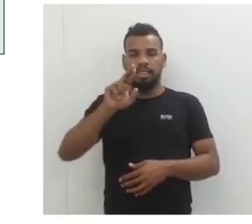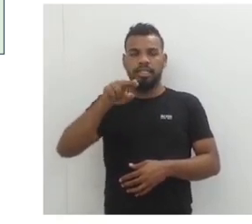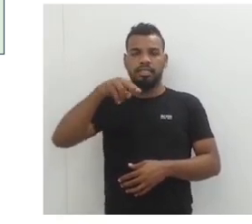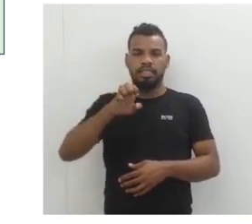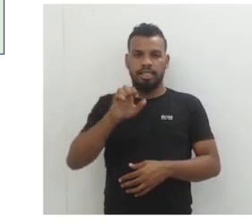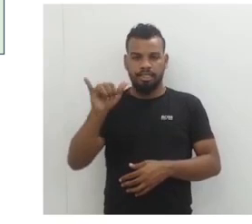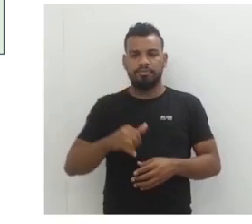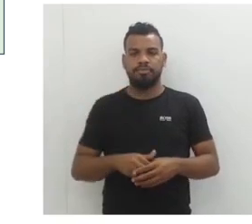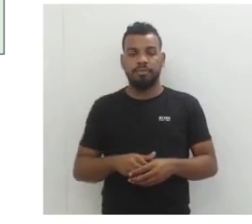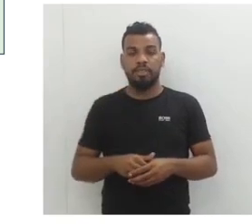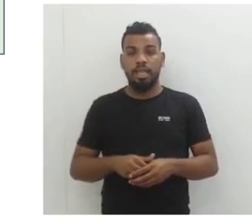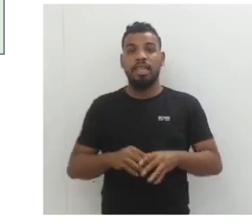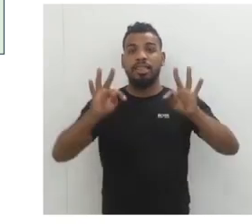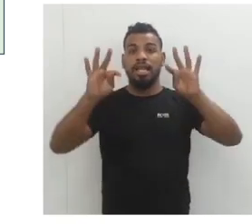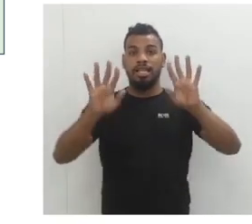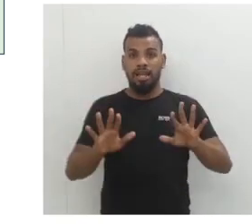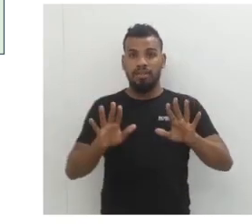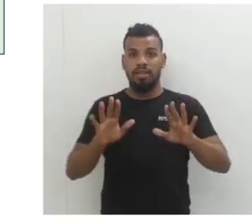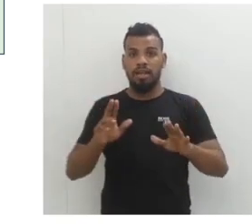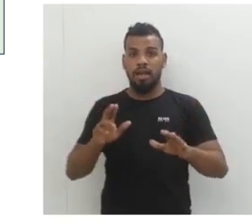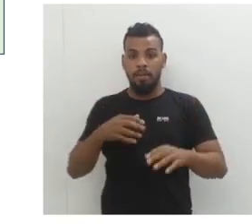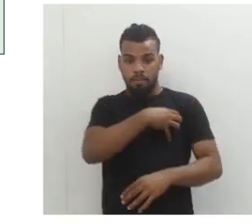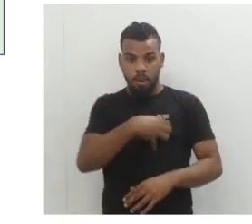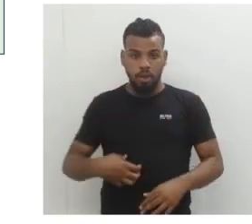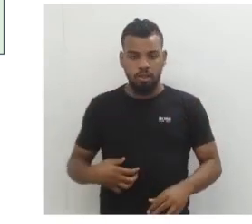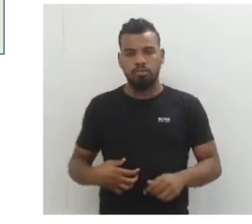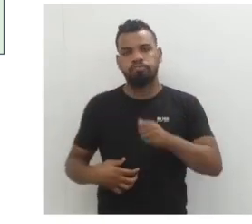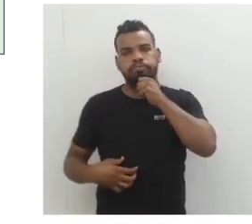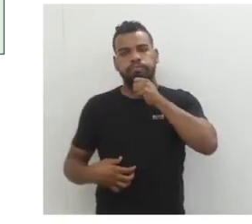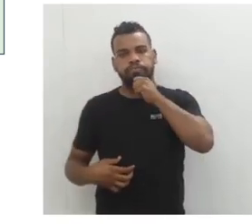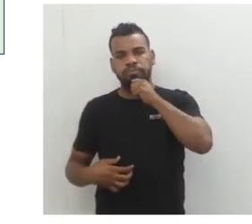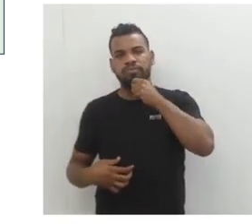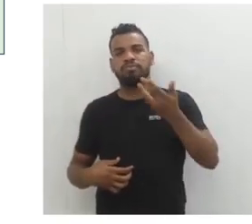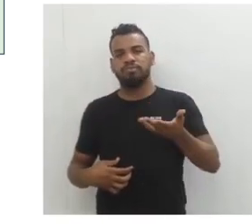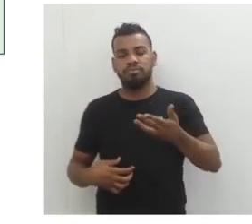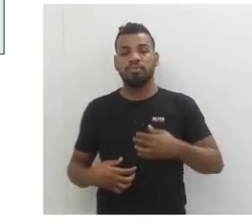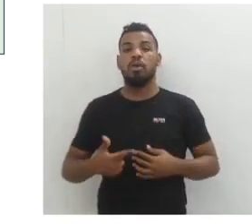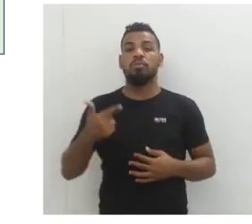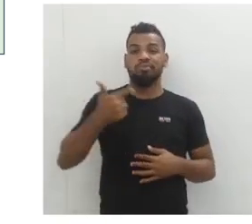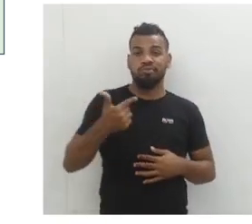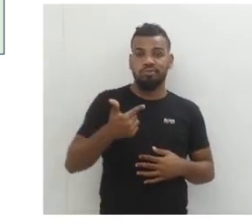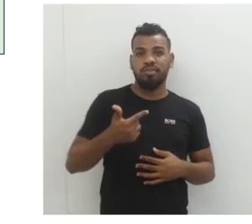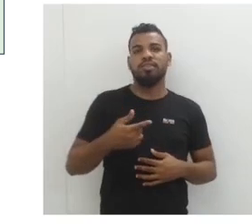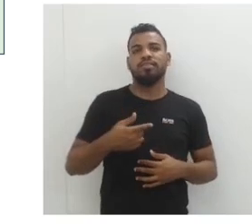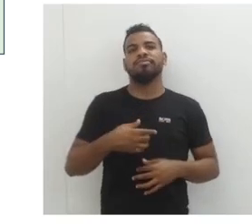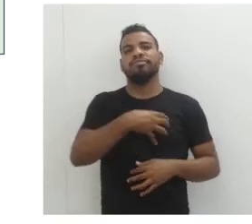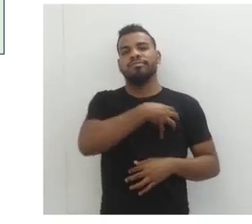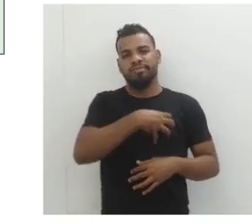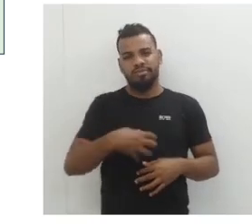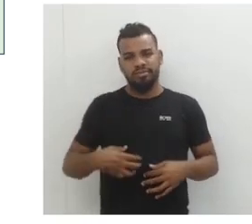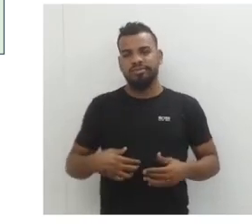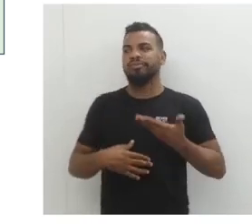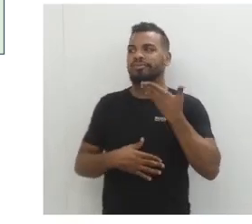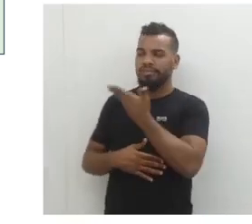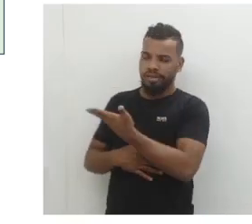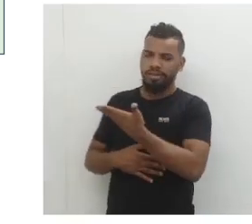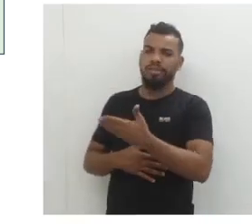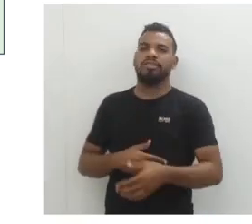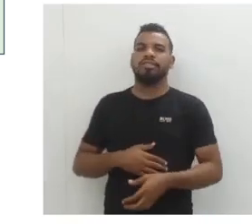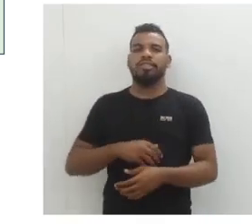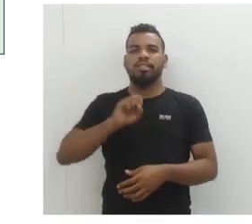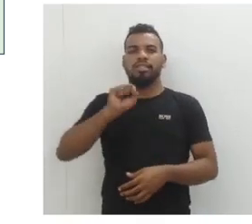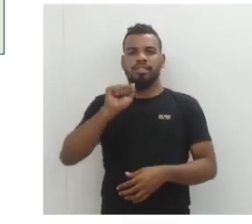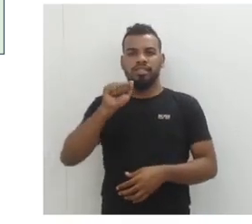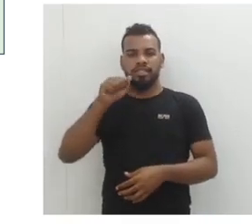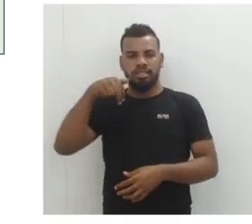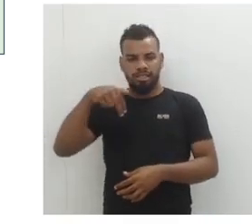não toma posse, assumindo seu vice José Sarney. Então,